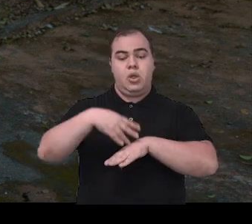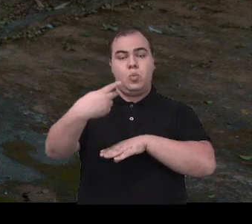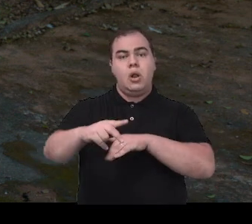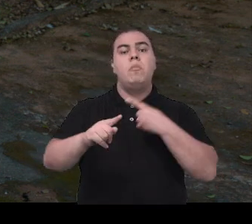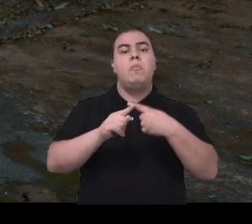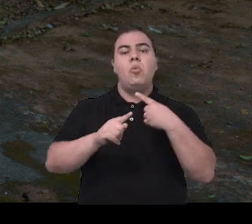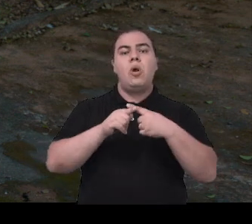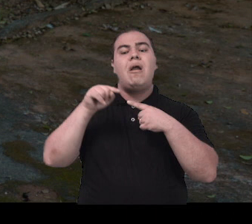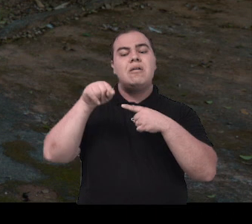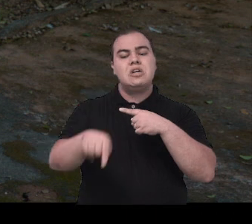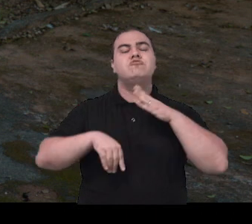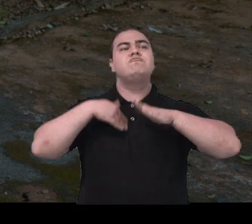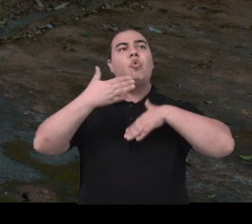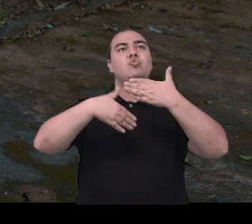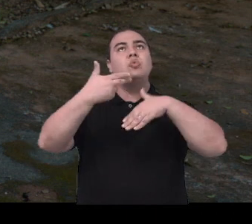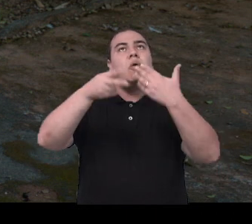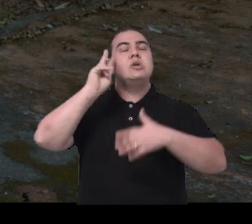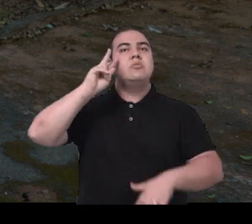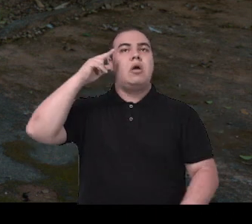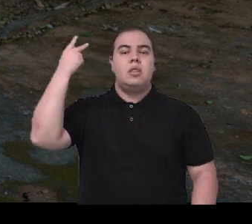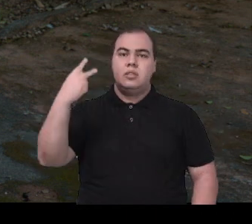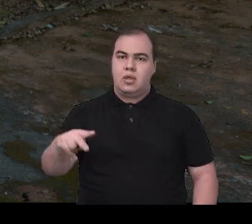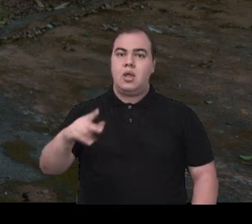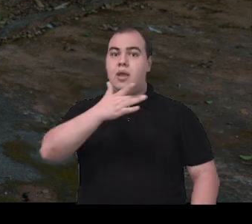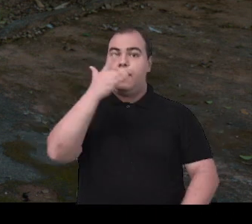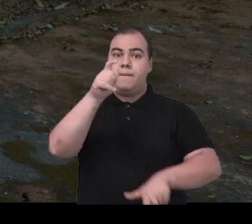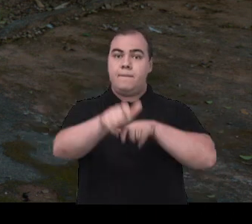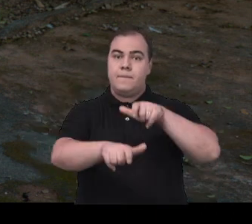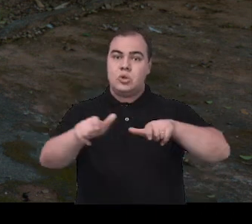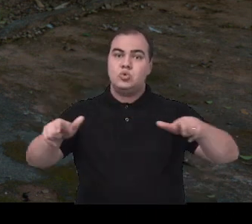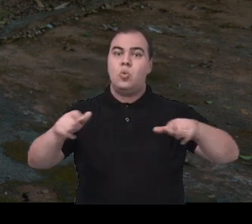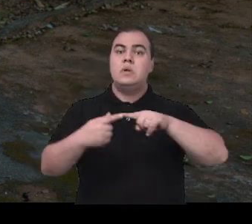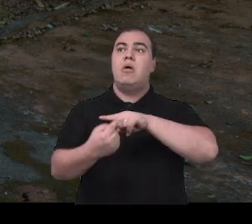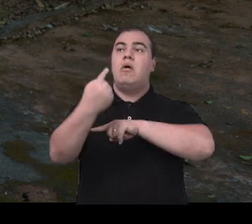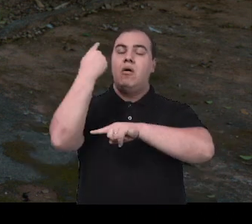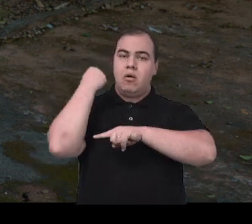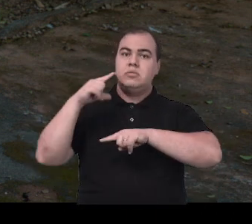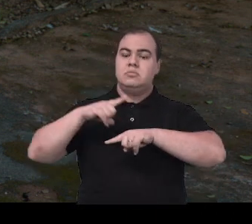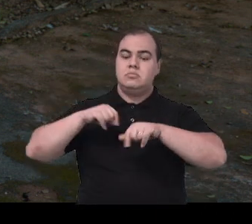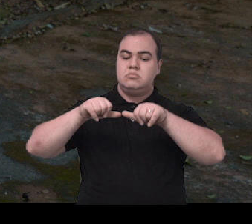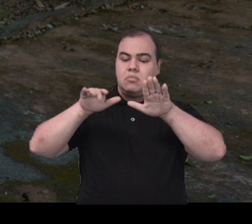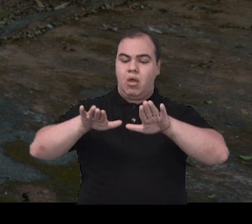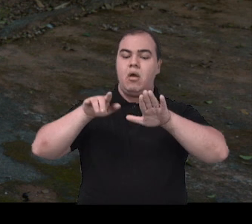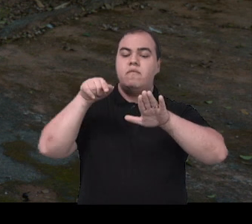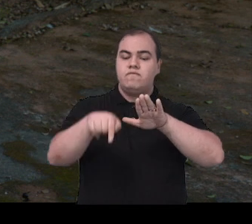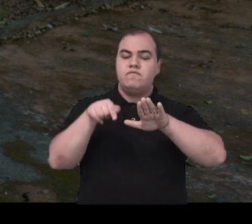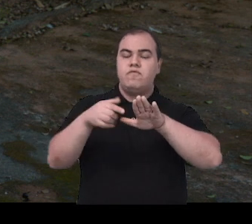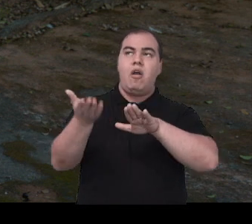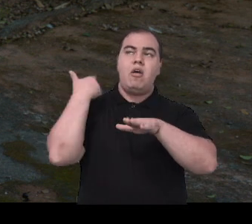Cândido, porque foi isso que construiu a história do Cândido e foram essas pessoas que estavam no comando da